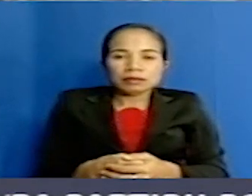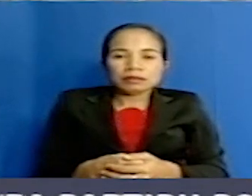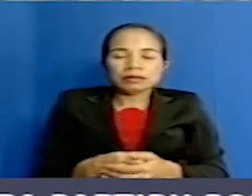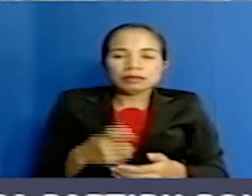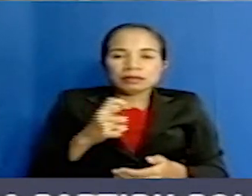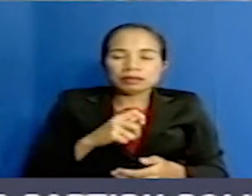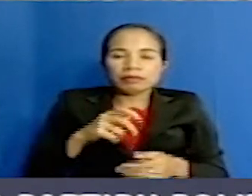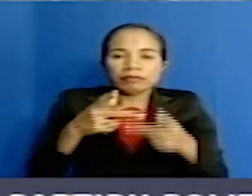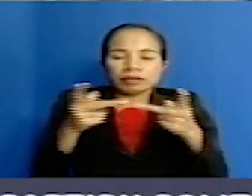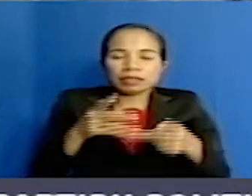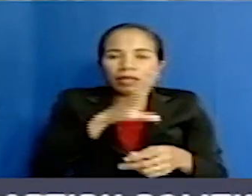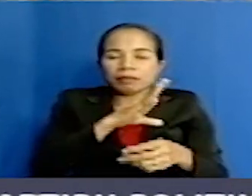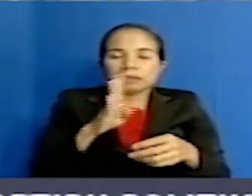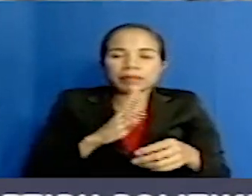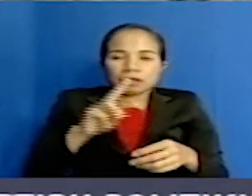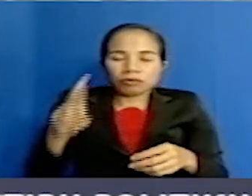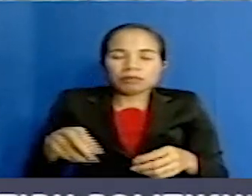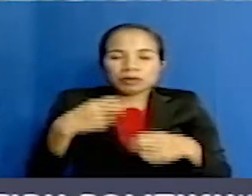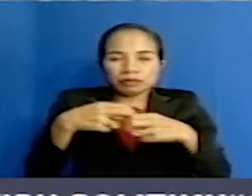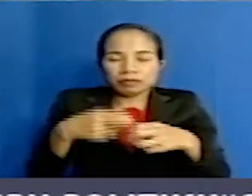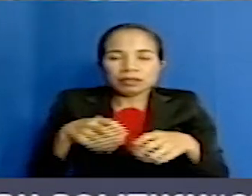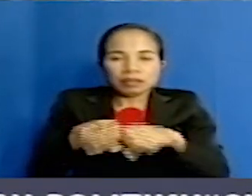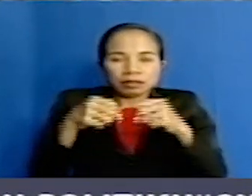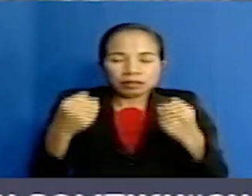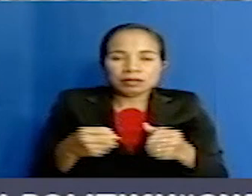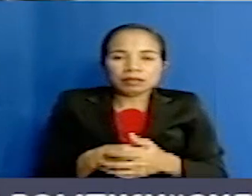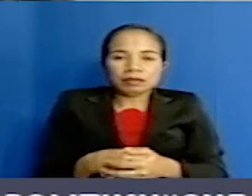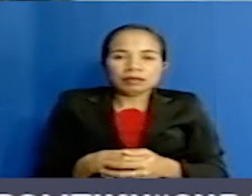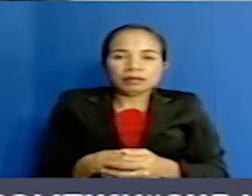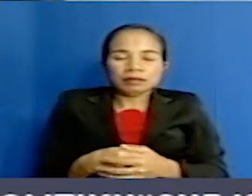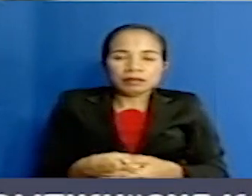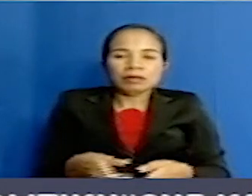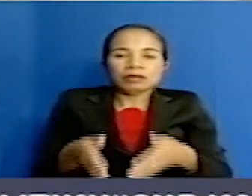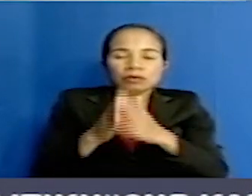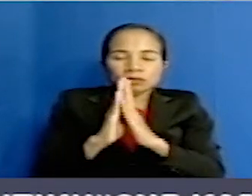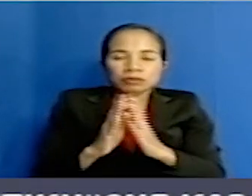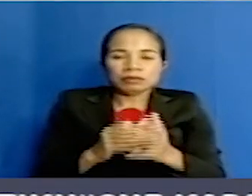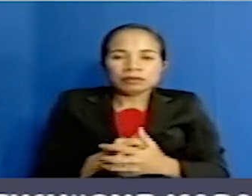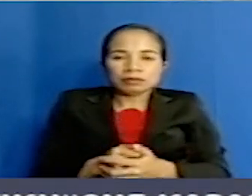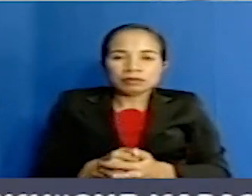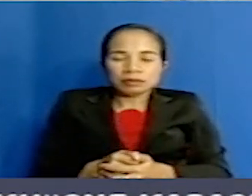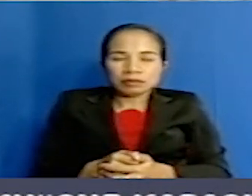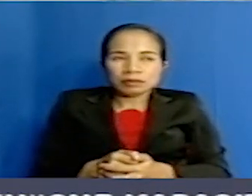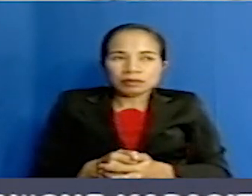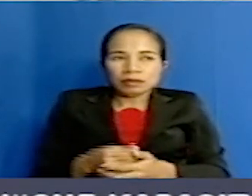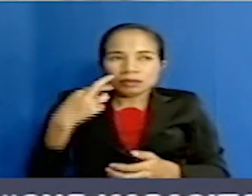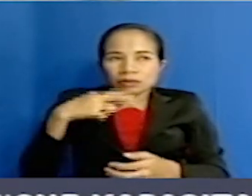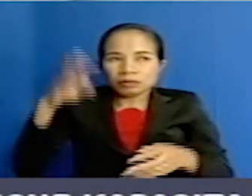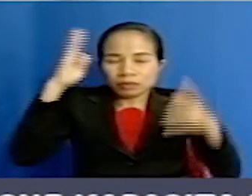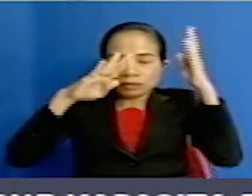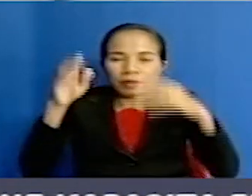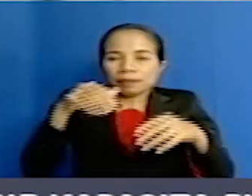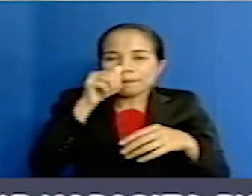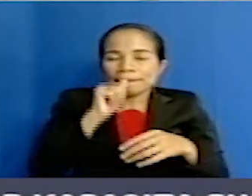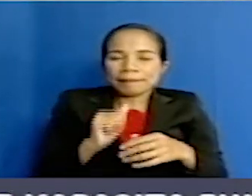Becora Mos Amiasado Koto. Residente Becora Lucio Manuel Santos, su parte competente, ato resolve problema nejo